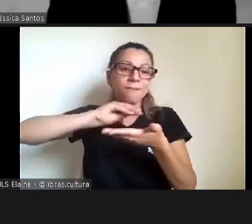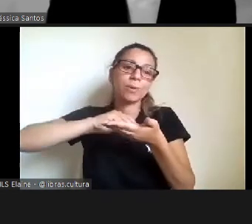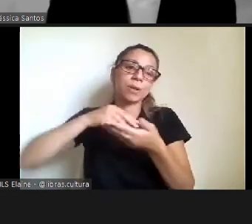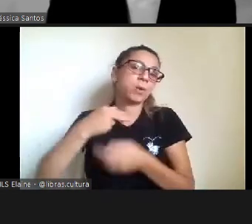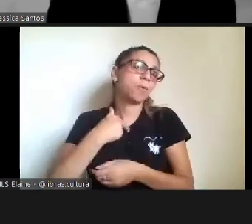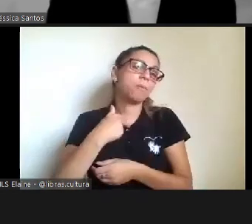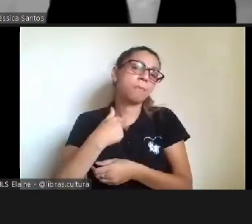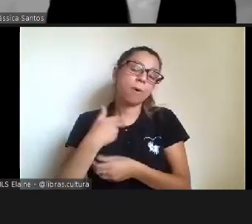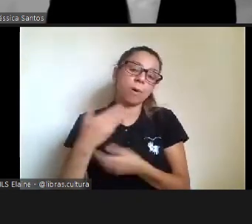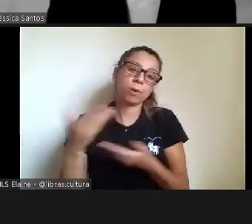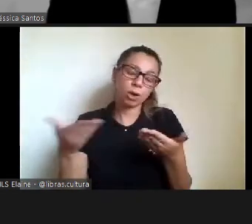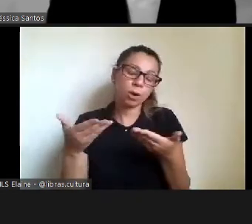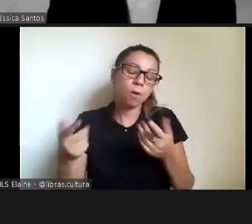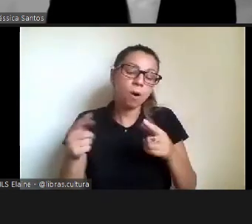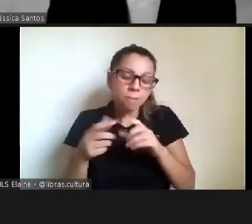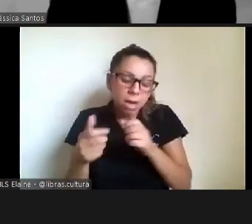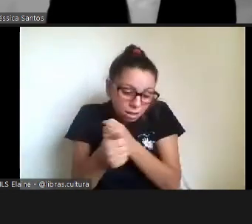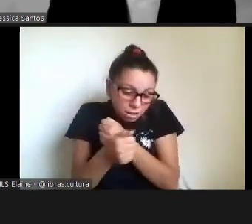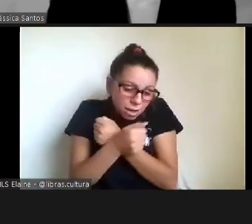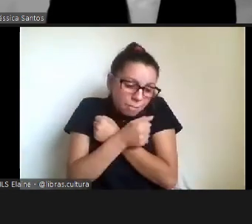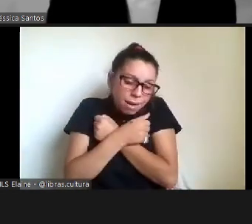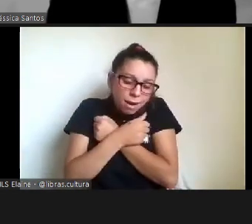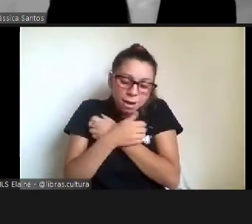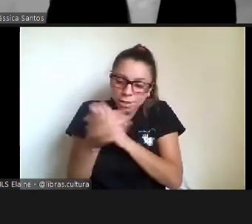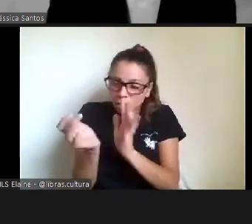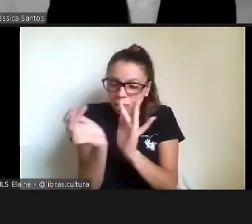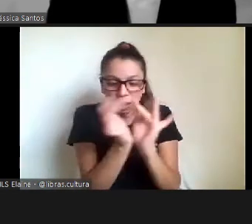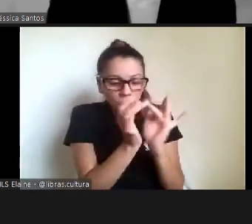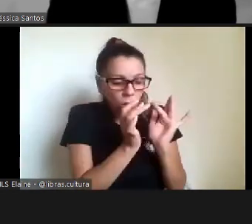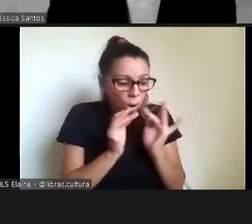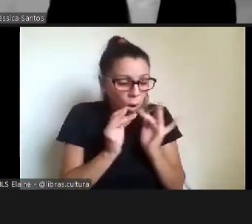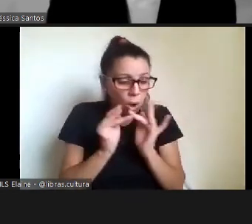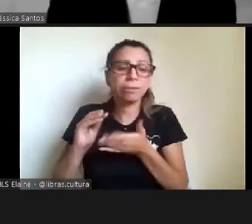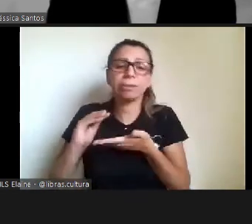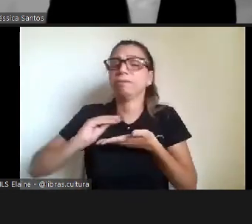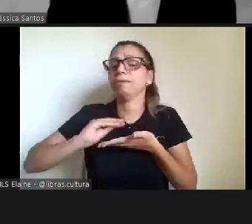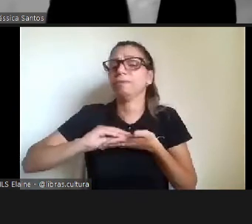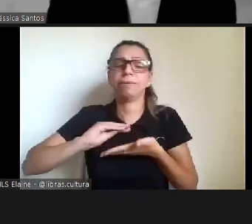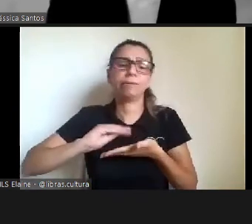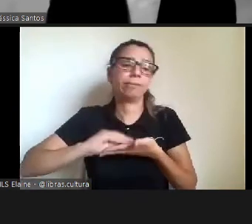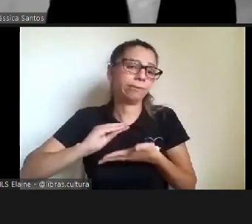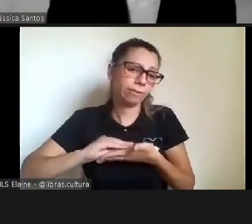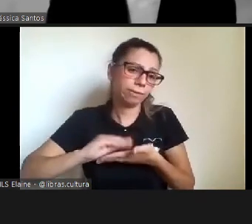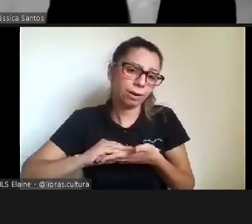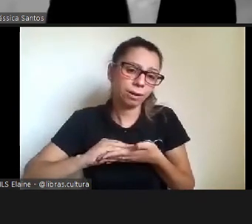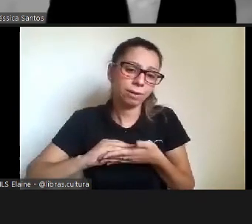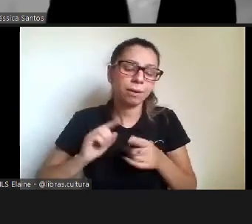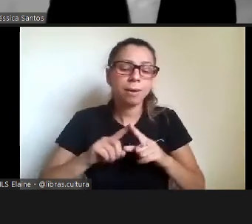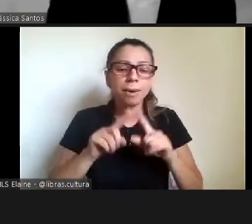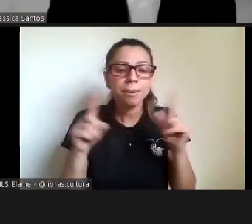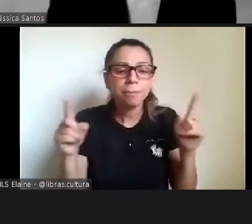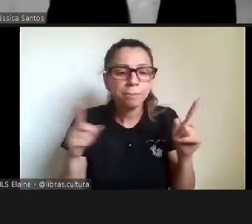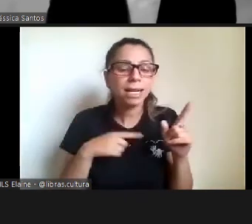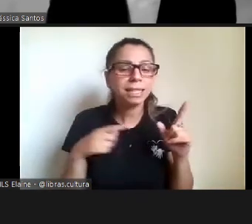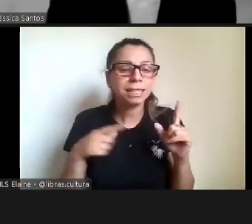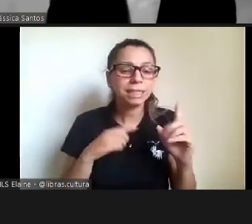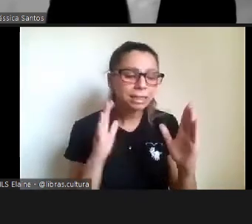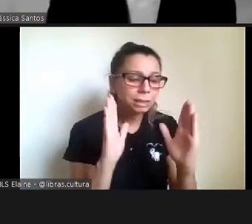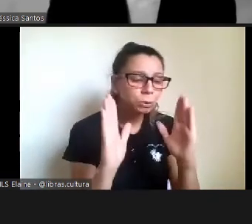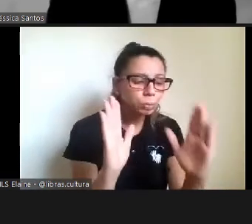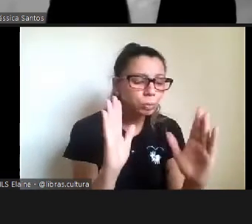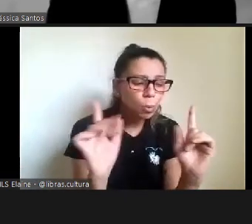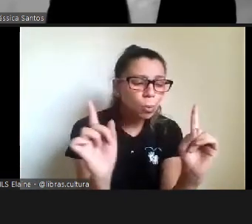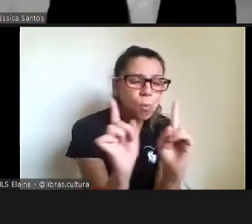entendeu? Mas eu acho que, de alguma forma, nesses pequenos momentos de encontro, assim,